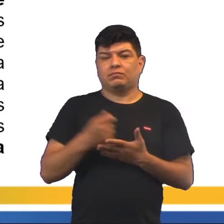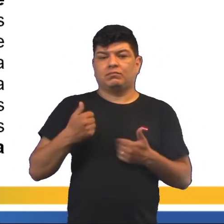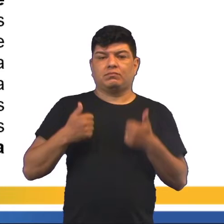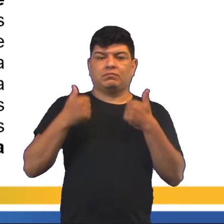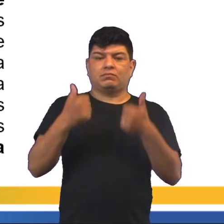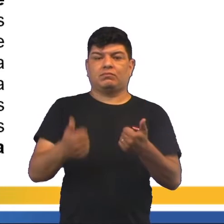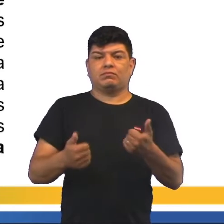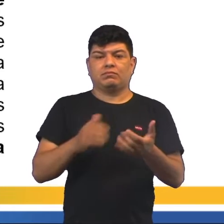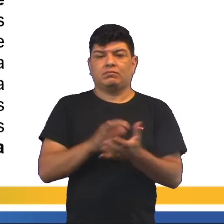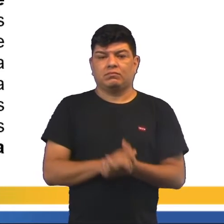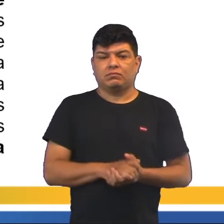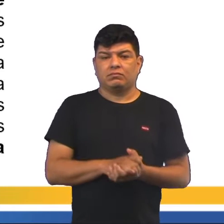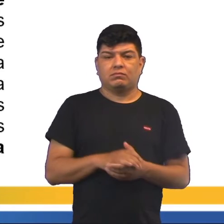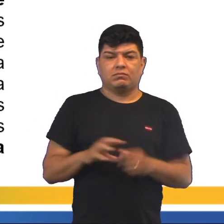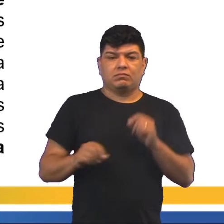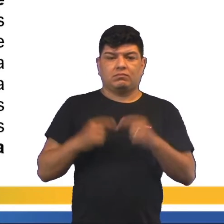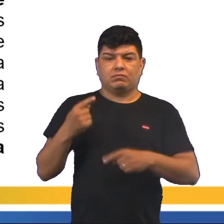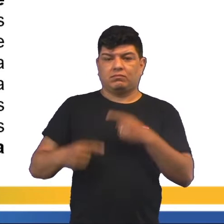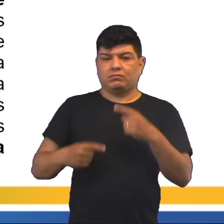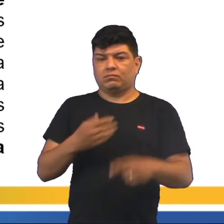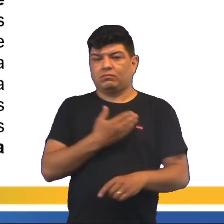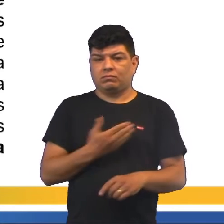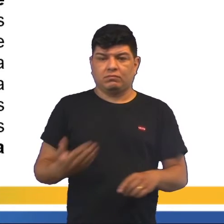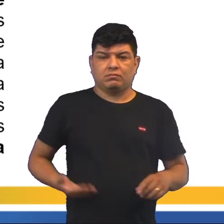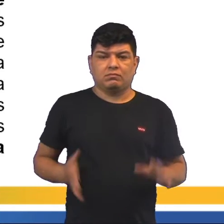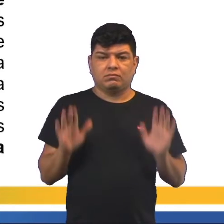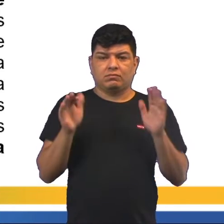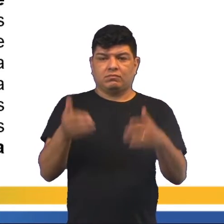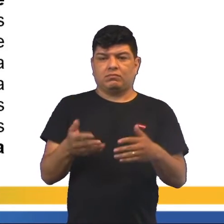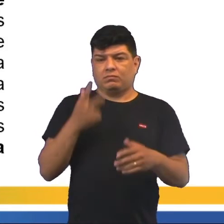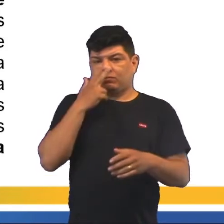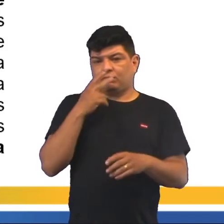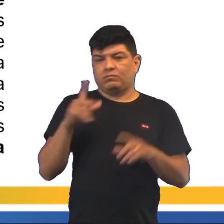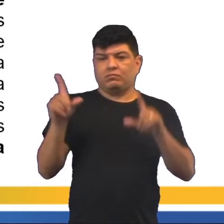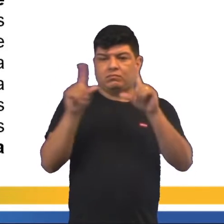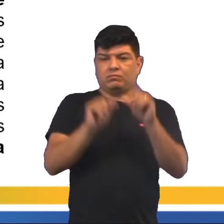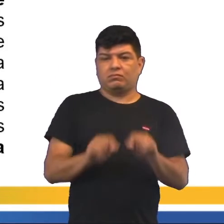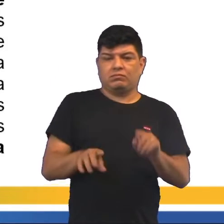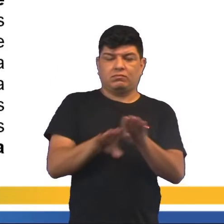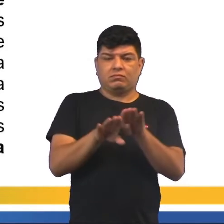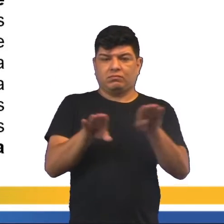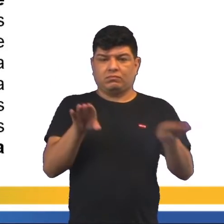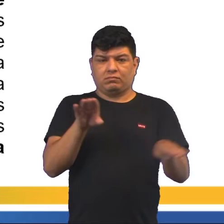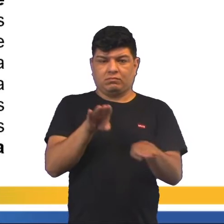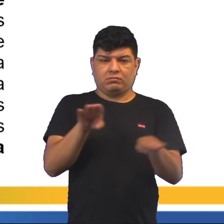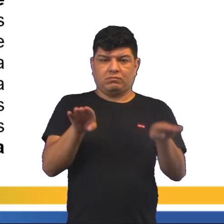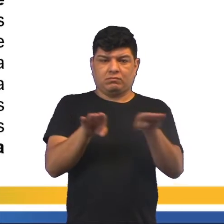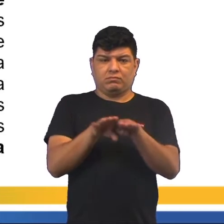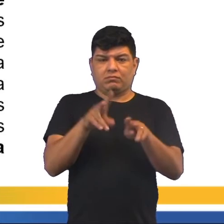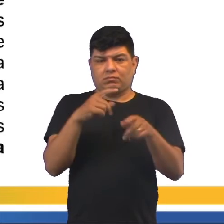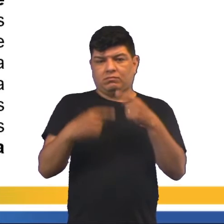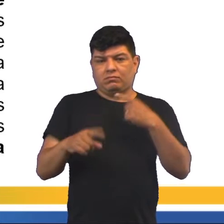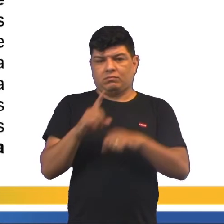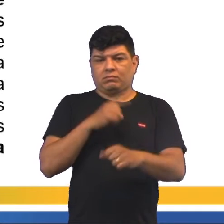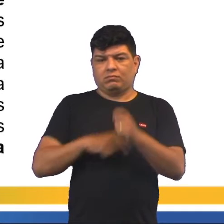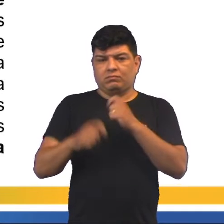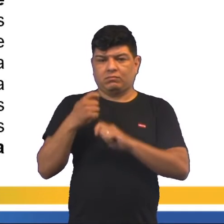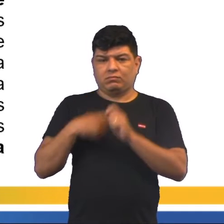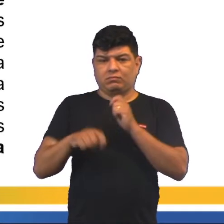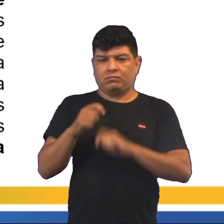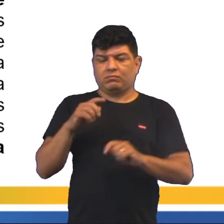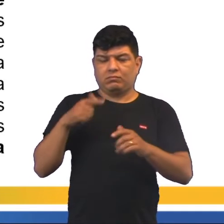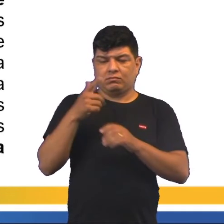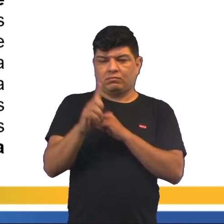ações afirmativas, né? São essas políticas públicas que visam, né, minorar a desigualdade, né, política, social,